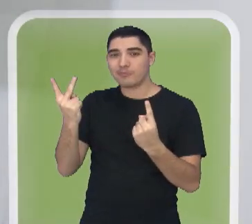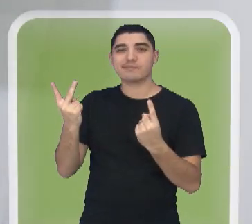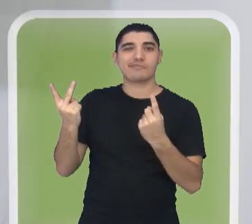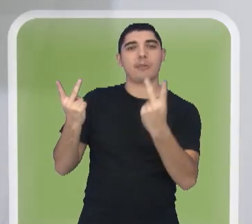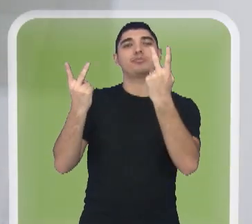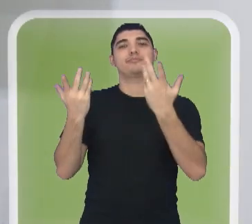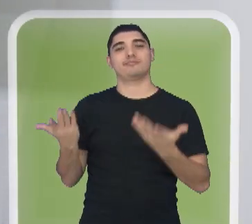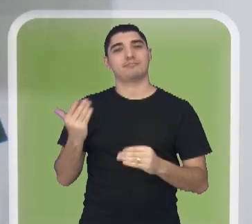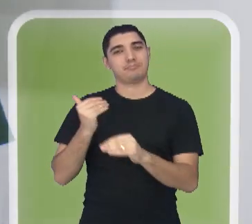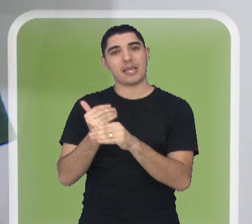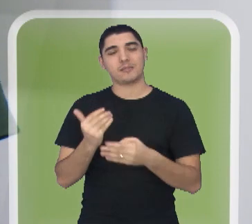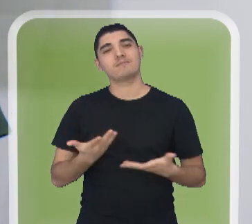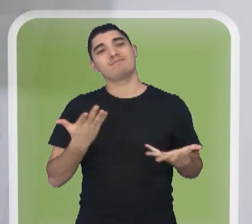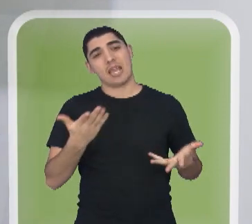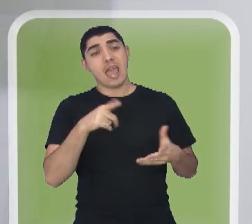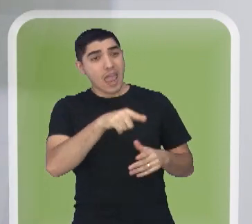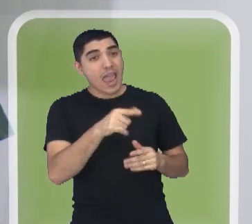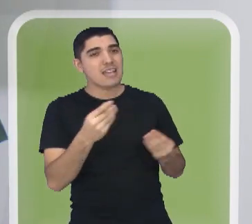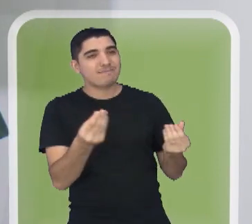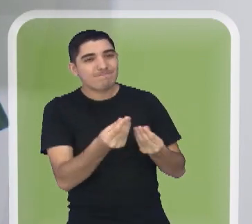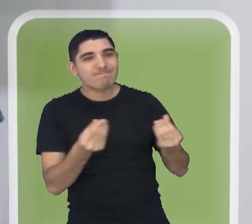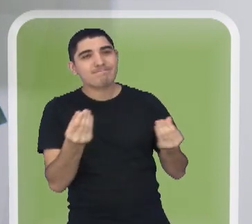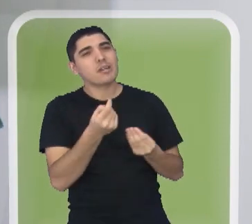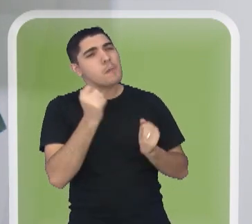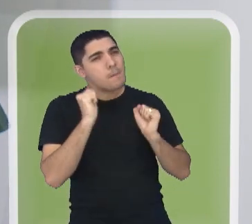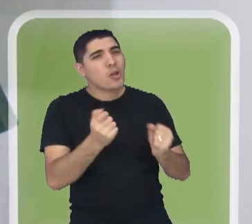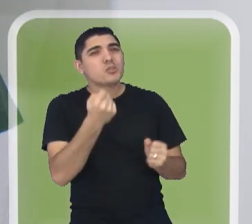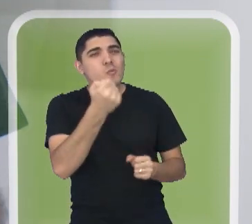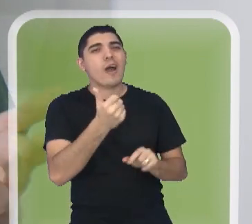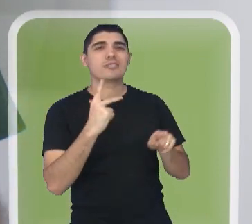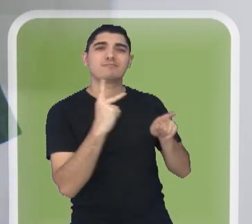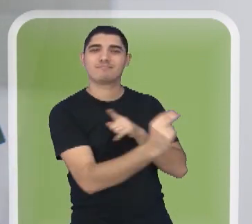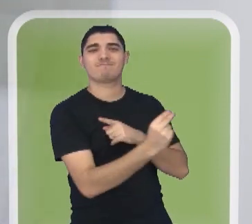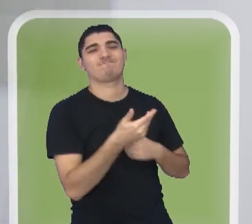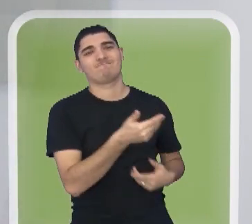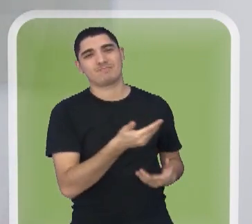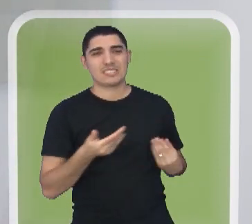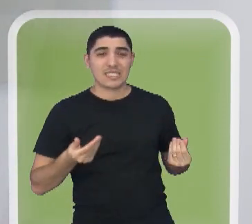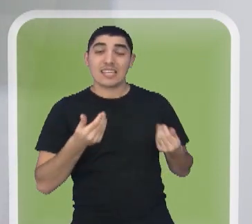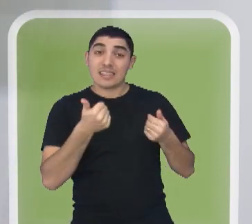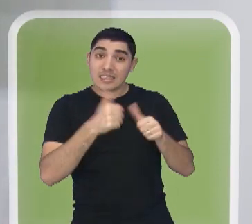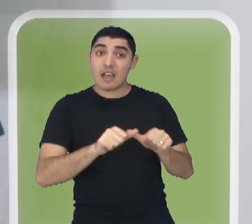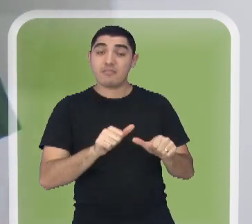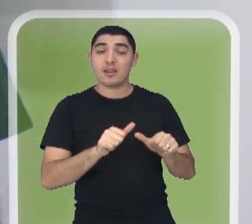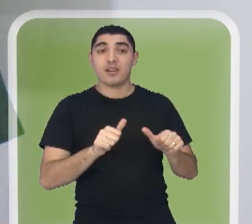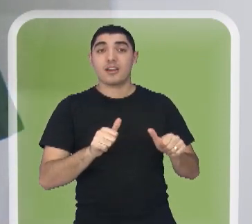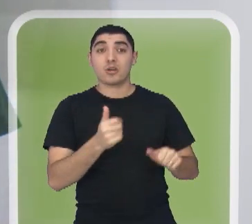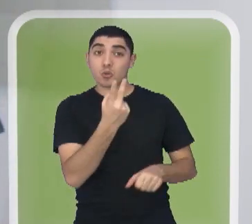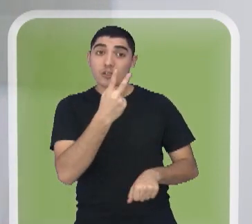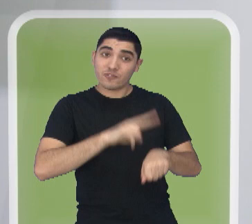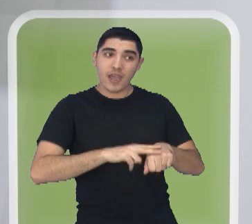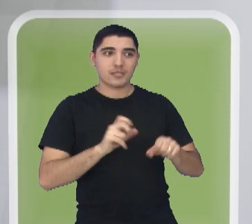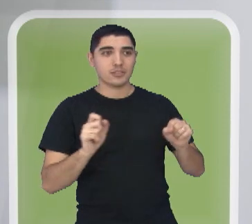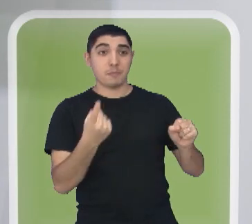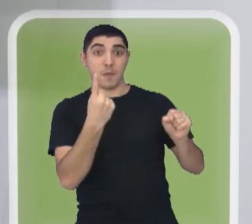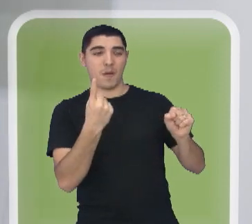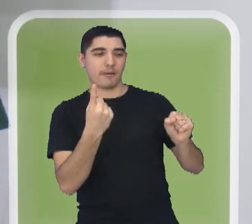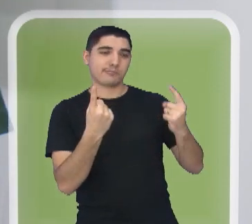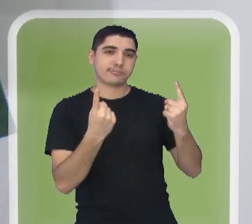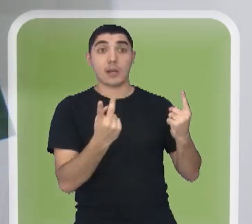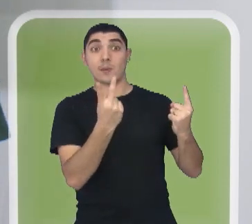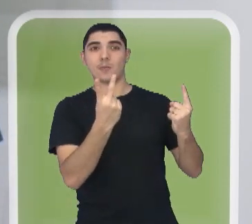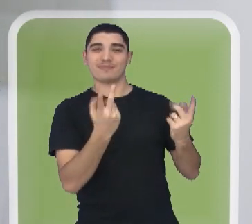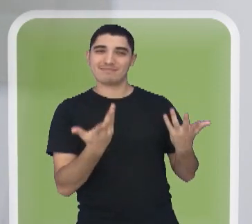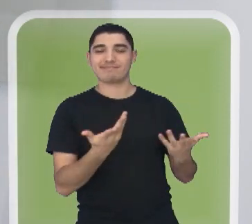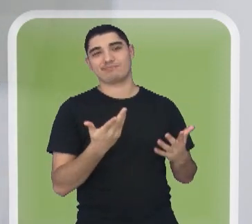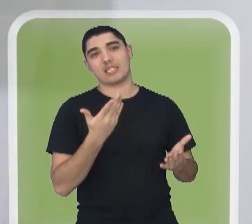por ter jogado fora de casa, mas fica esse gostinho aí de poderia ter vencido, né? Tava na frente do placar 2 vezes, mas quem sabe na próxima partida